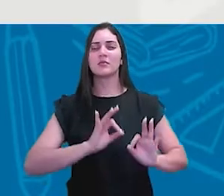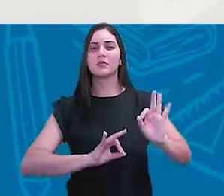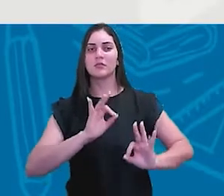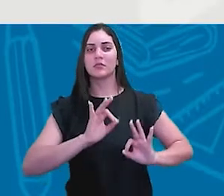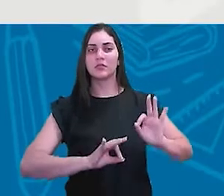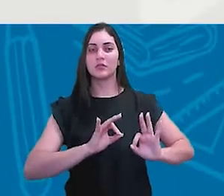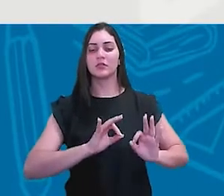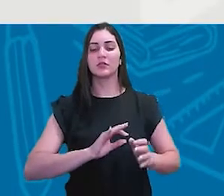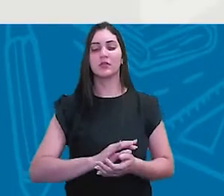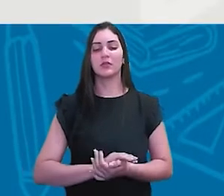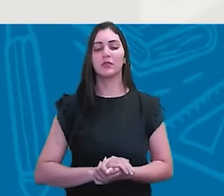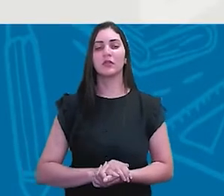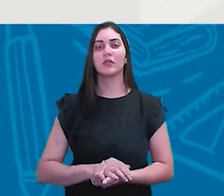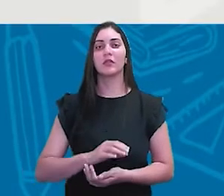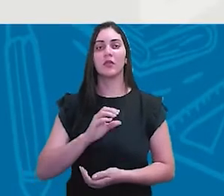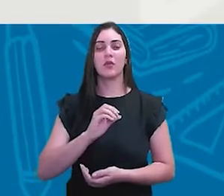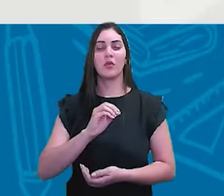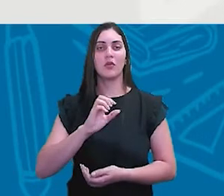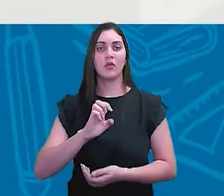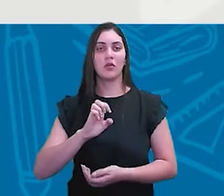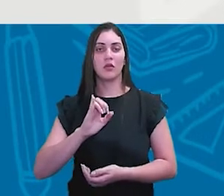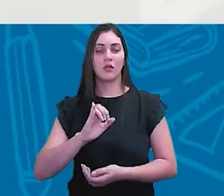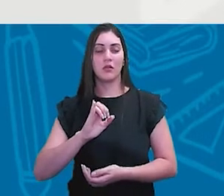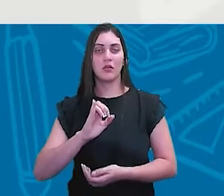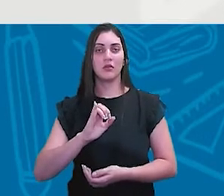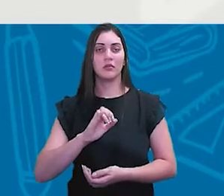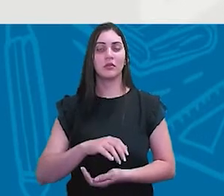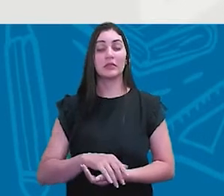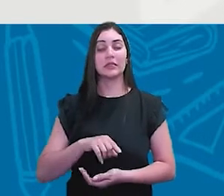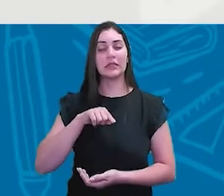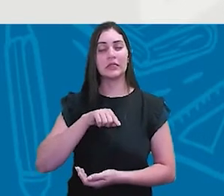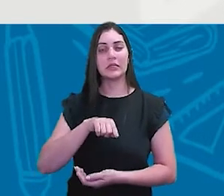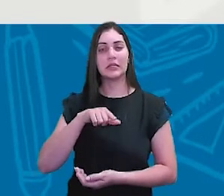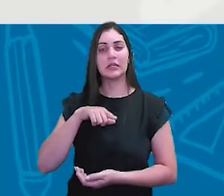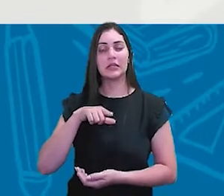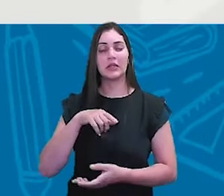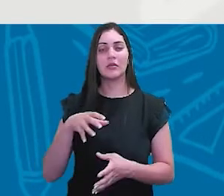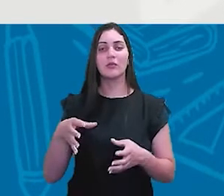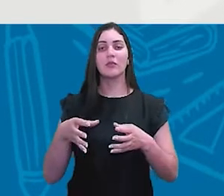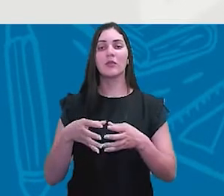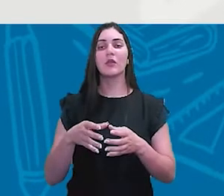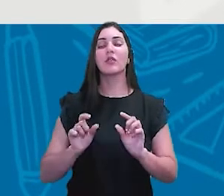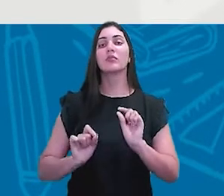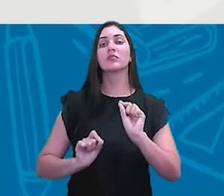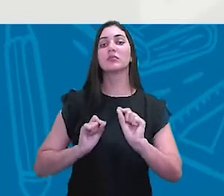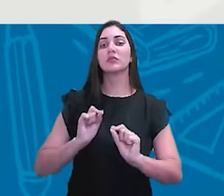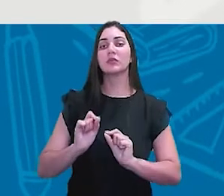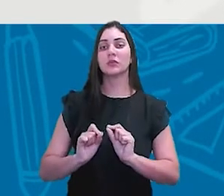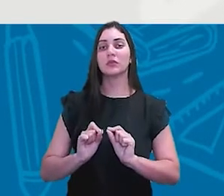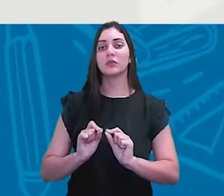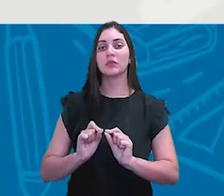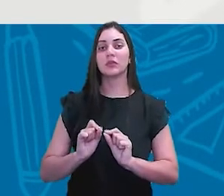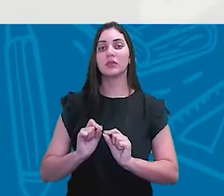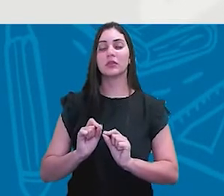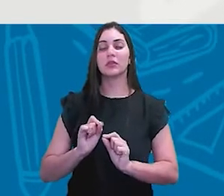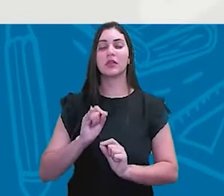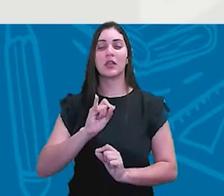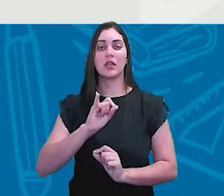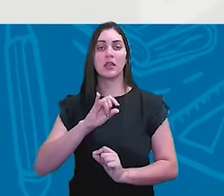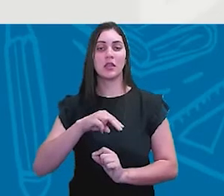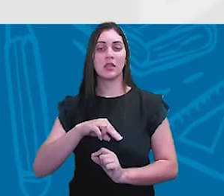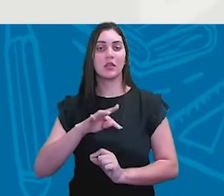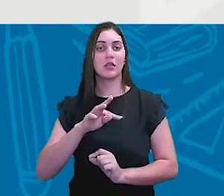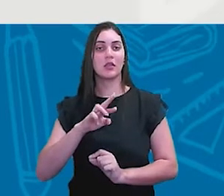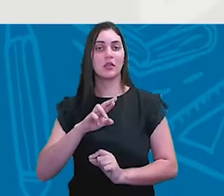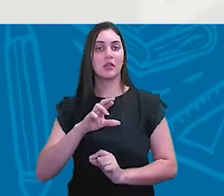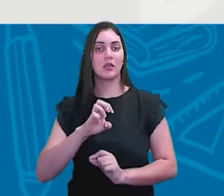esse organismo internacional, ele entra naquele bloco do intercontinental, né? Porque você vê que nós